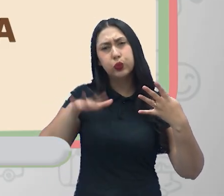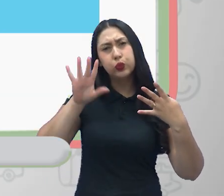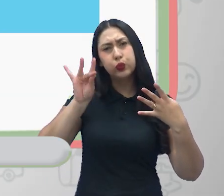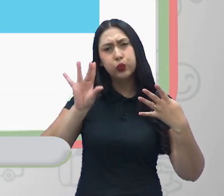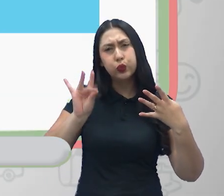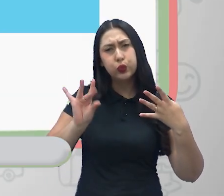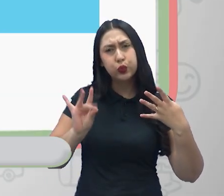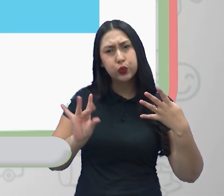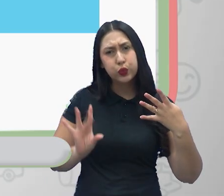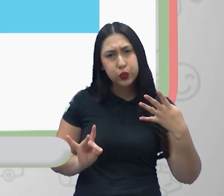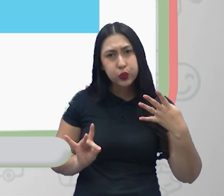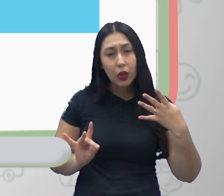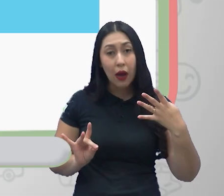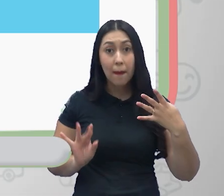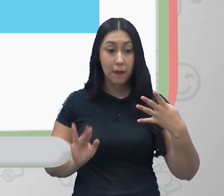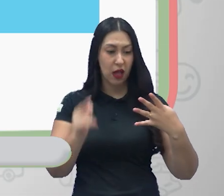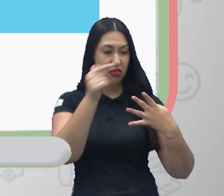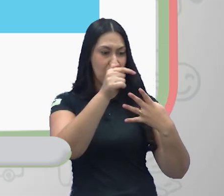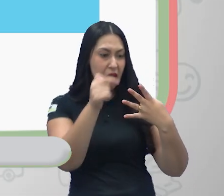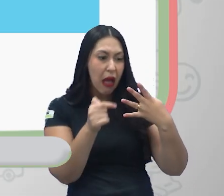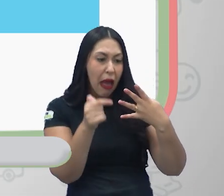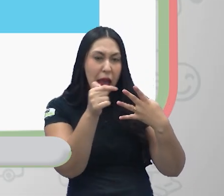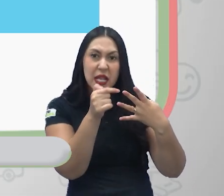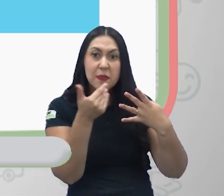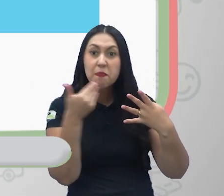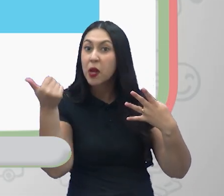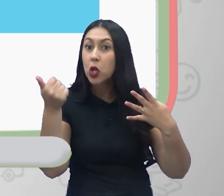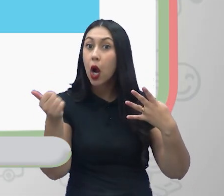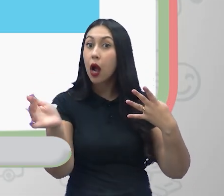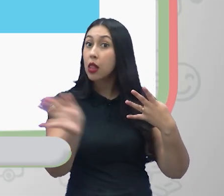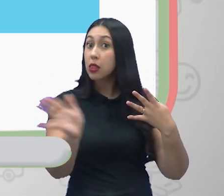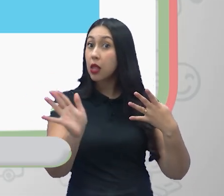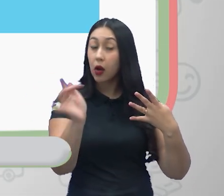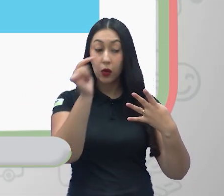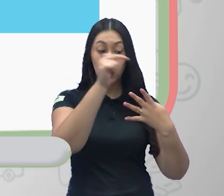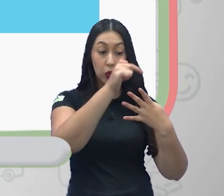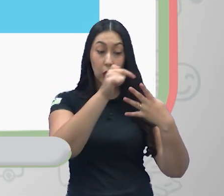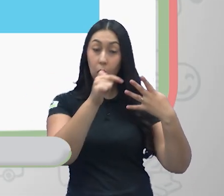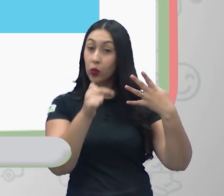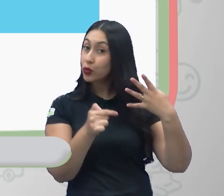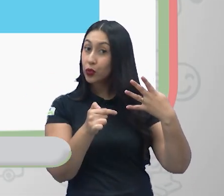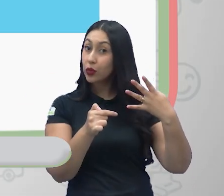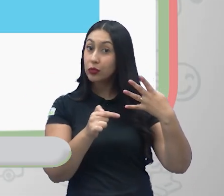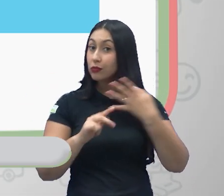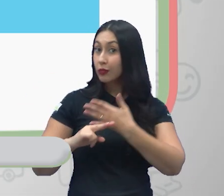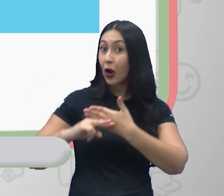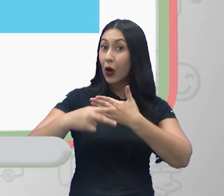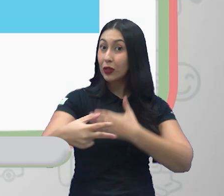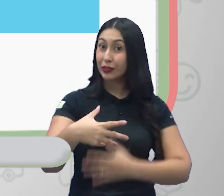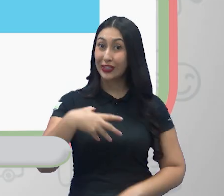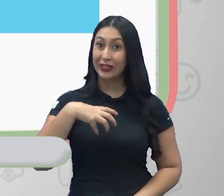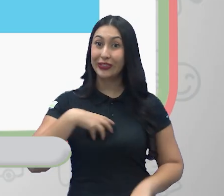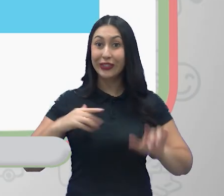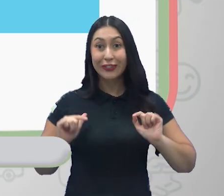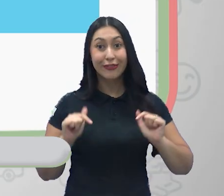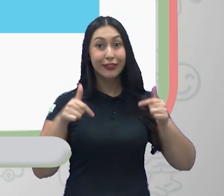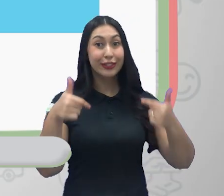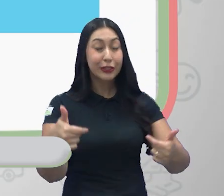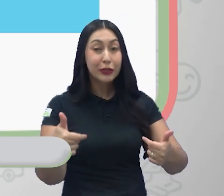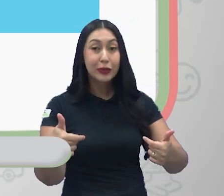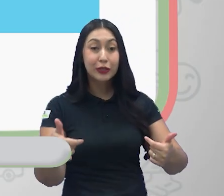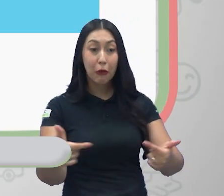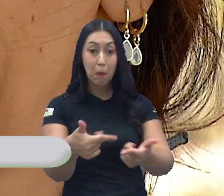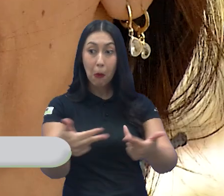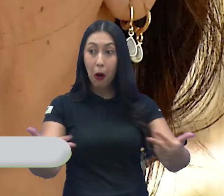detalhista. Nenhum é melhor que o outro, todos influenciam a forma como a pessoa reage às situações do